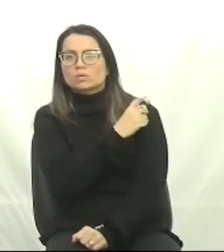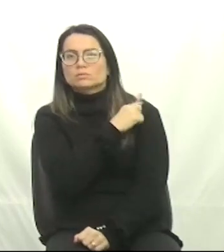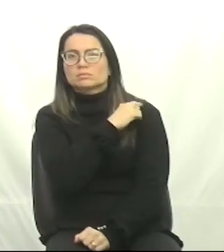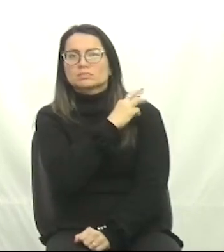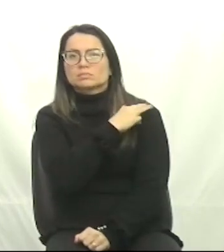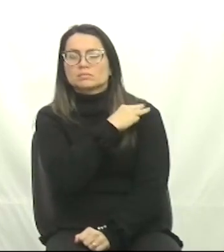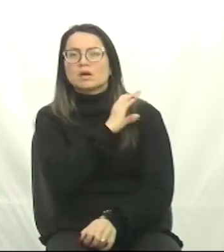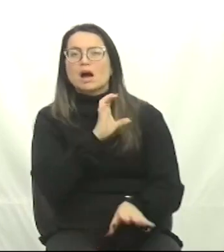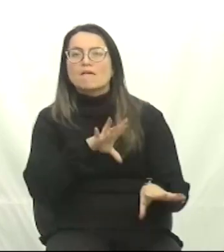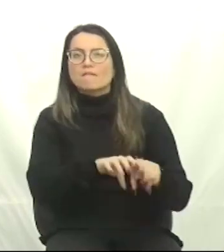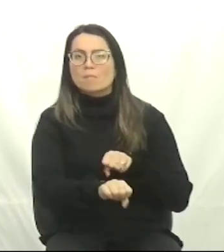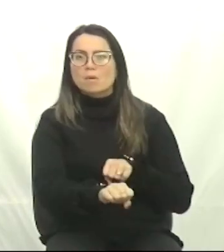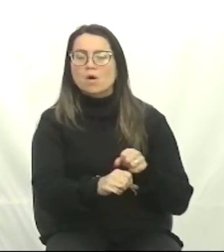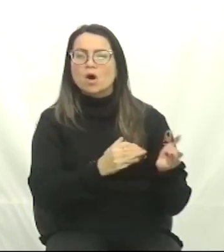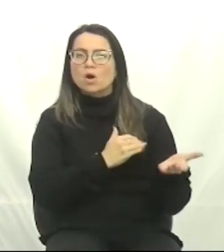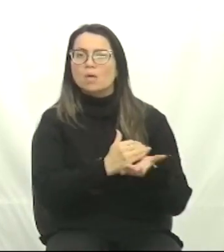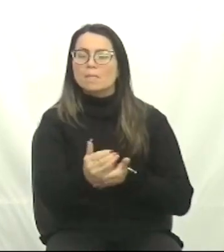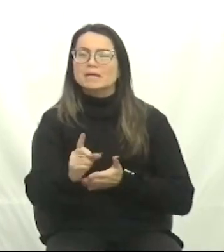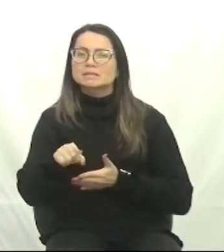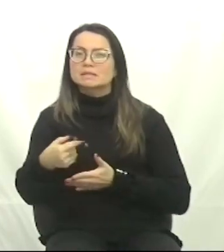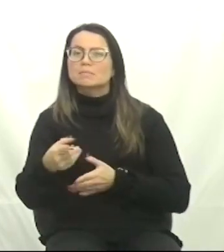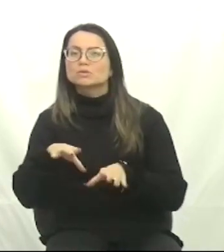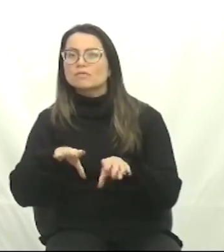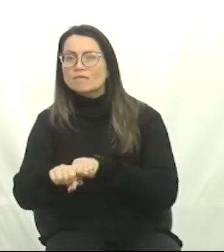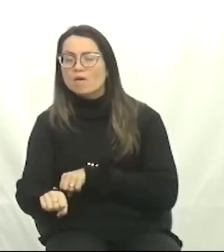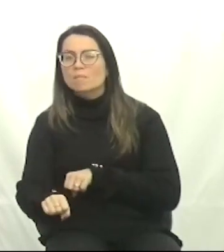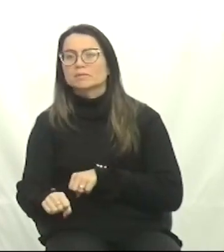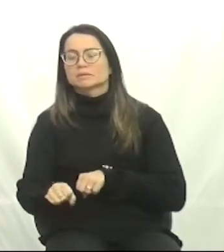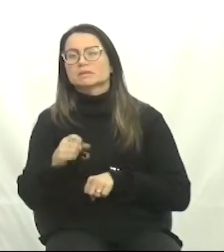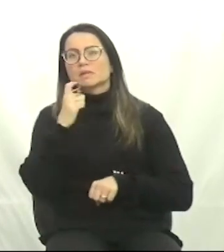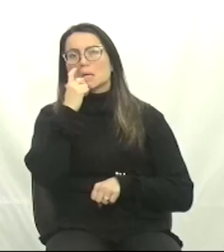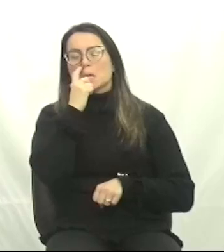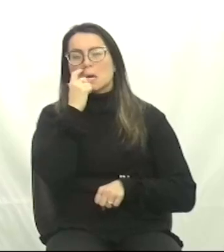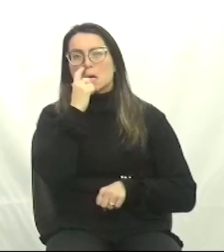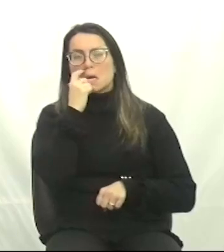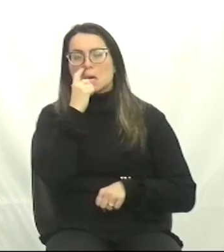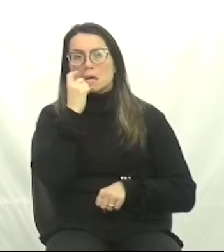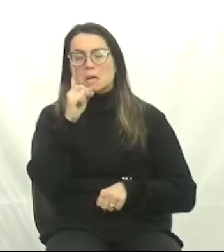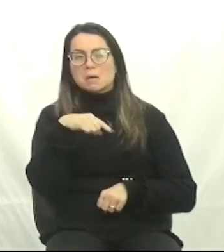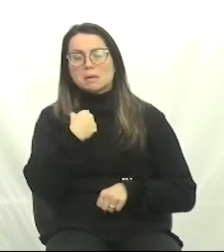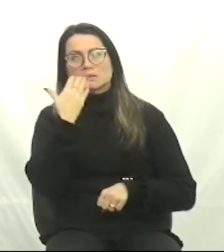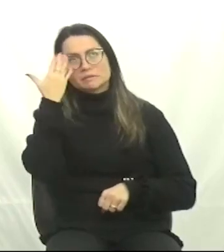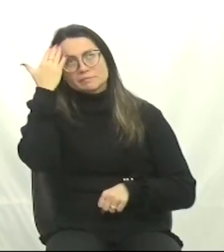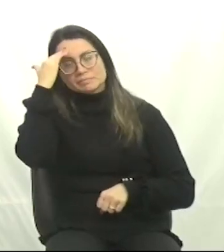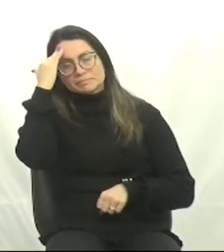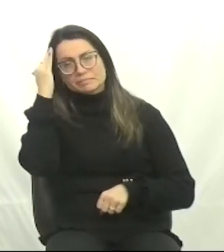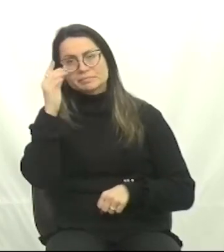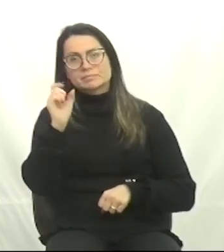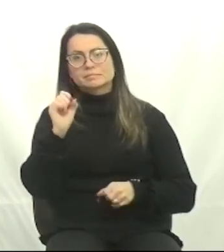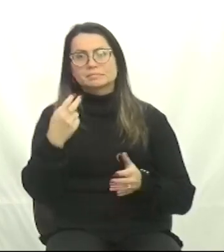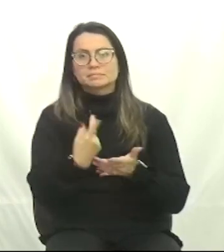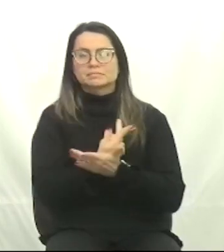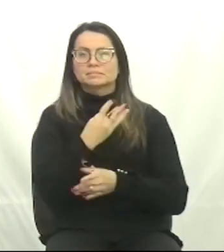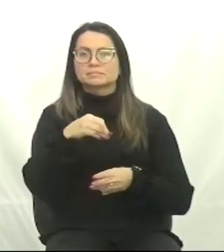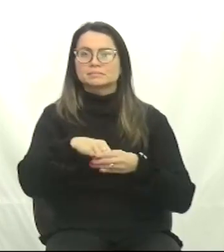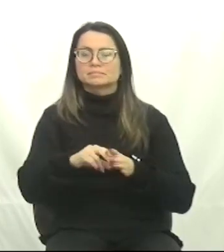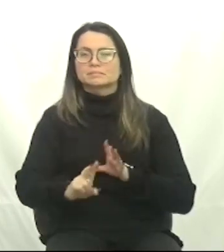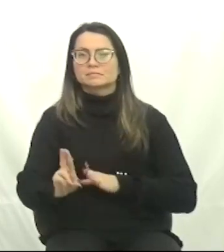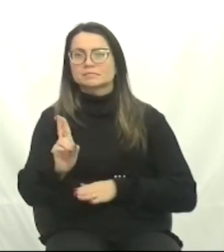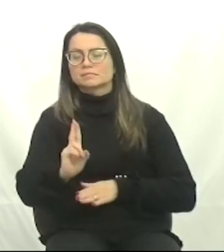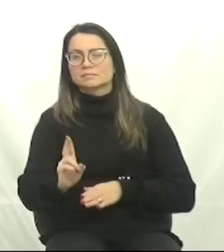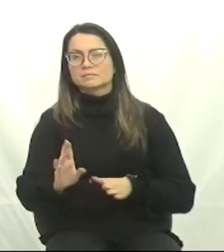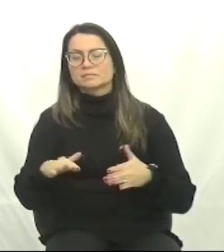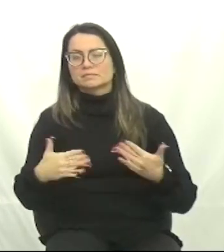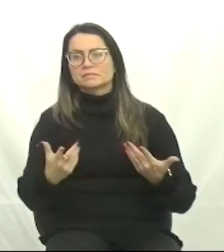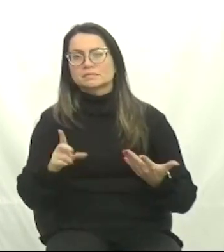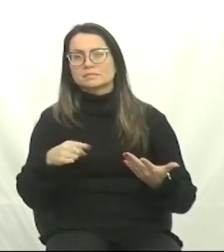ensino médio e termine o ensino médio para depois, pois nós temos alunos para as universidades, sabe? Então, eu acho que nós